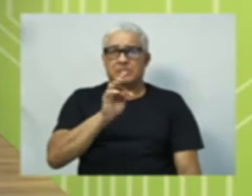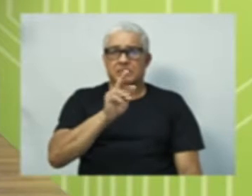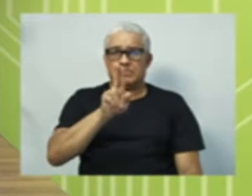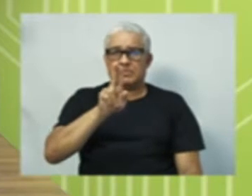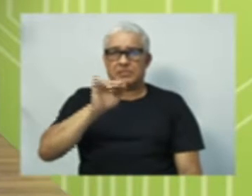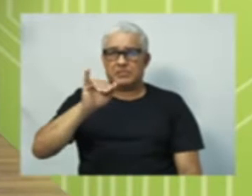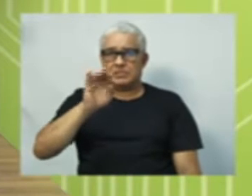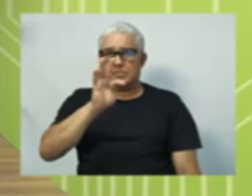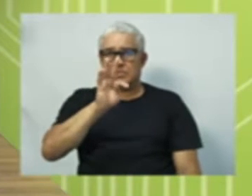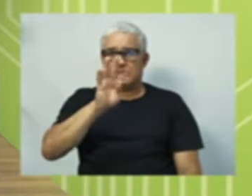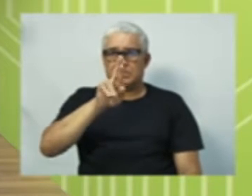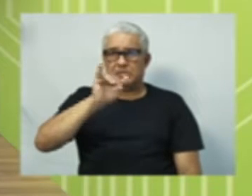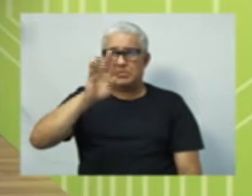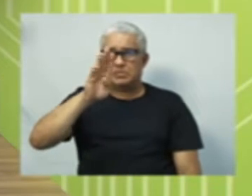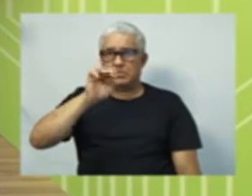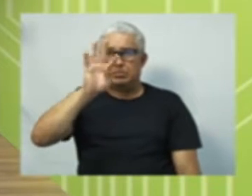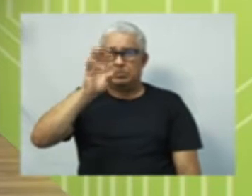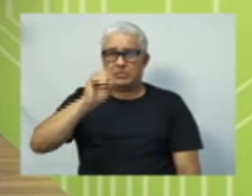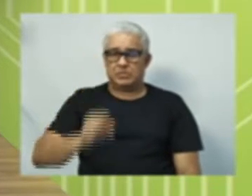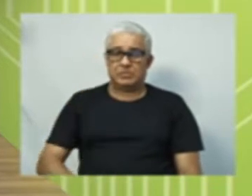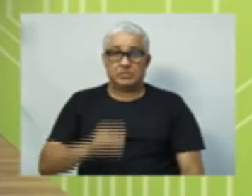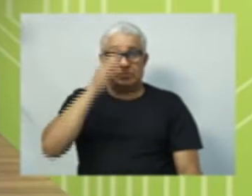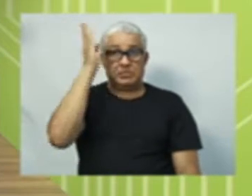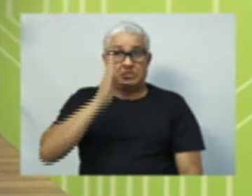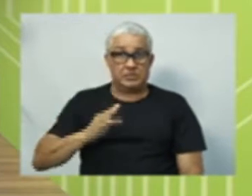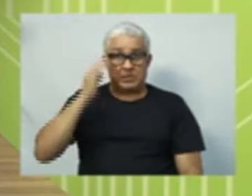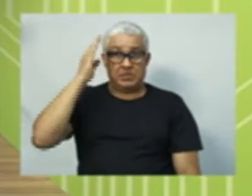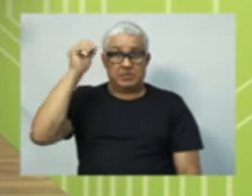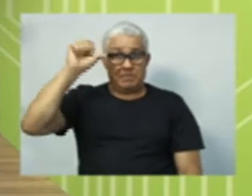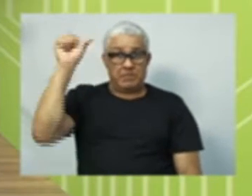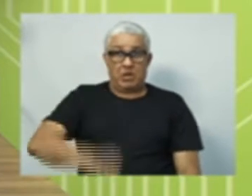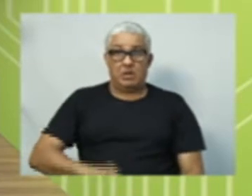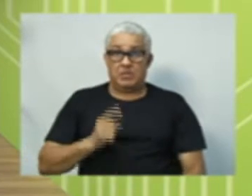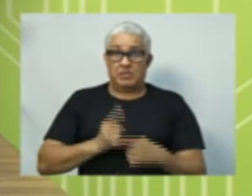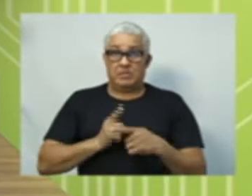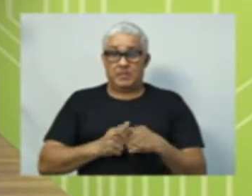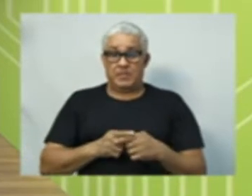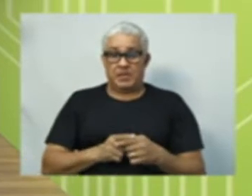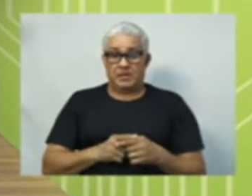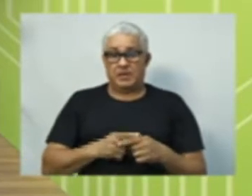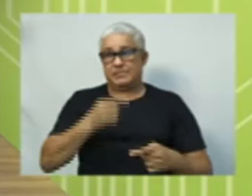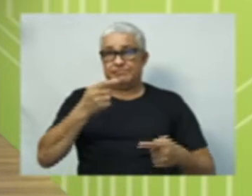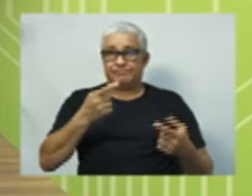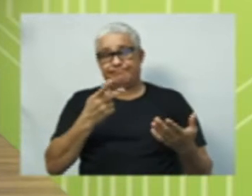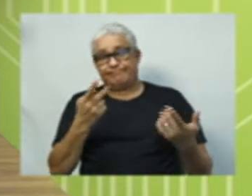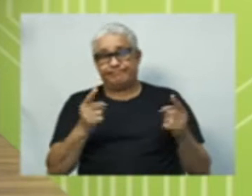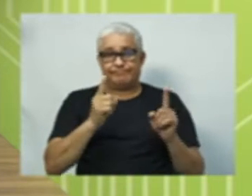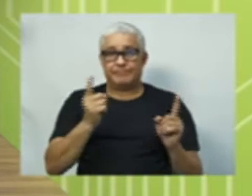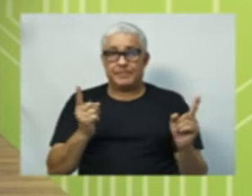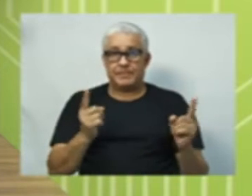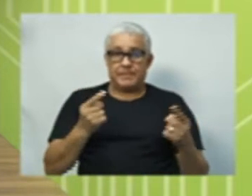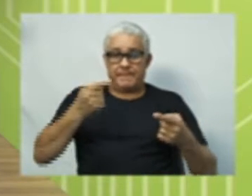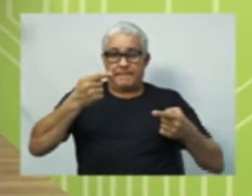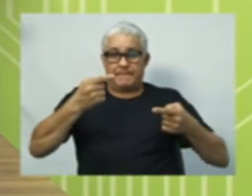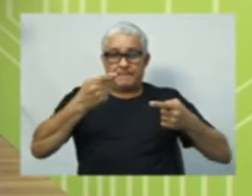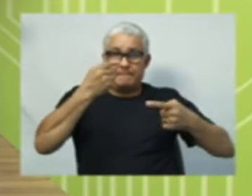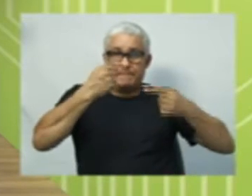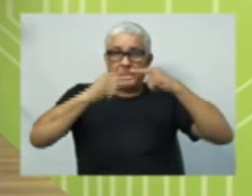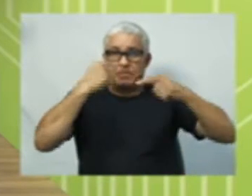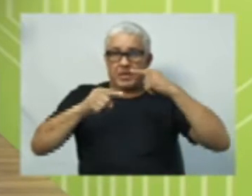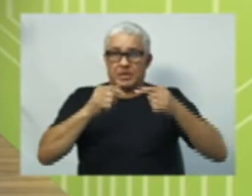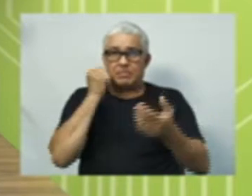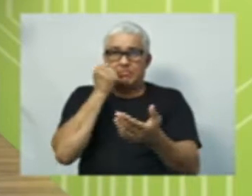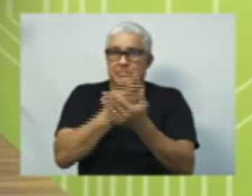Bom, principalmente no Brasil. O ponto do tributo em si é uma questão de divergência, não é questão de pagar, né? É a questão